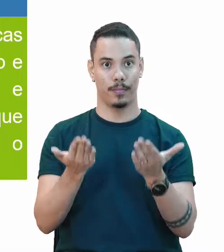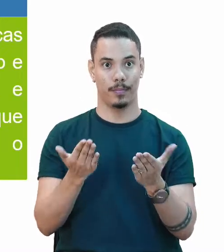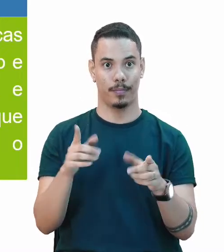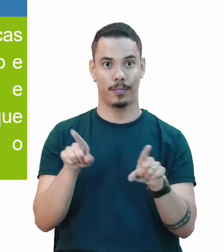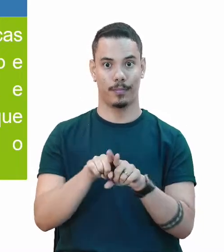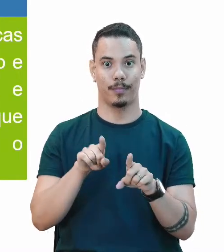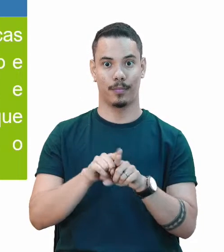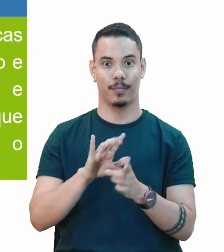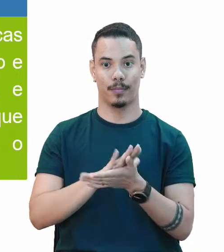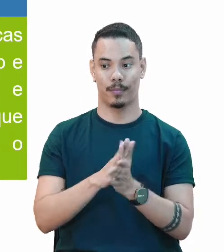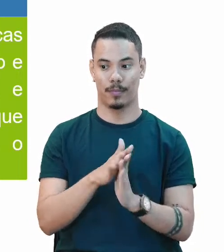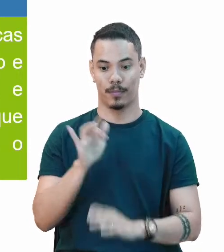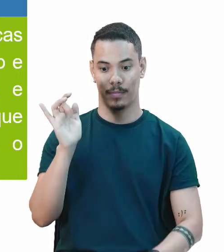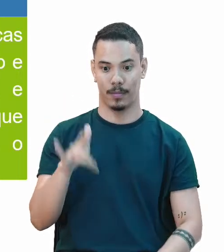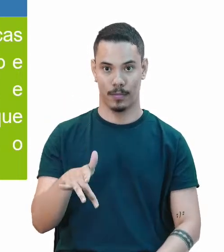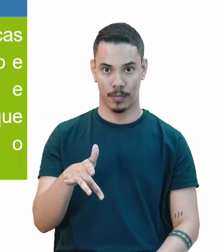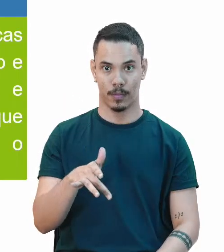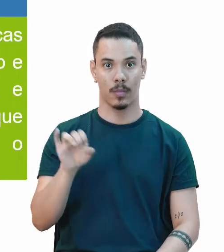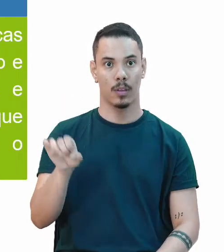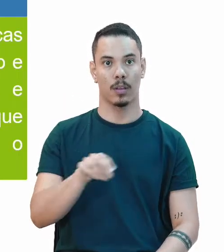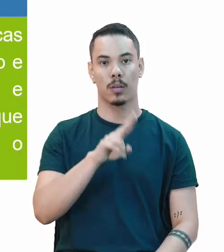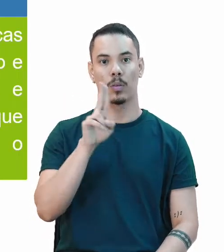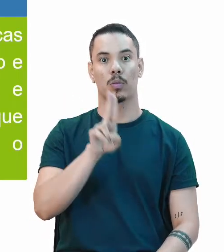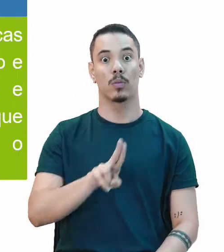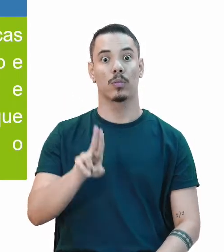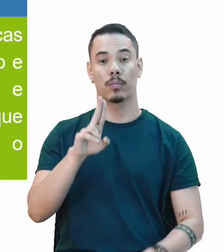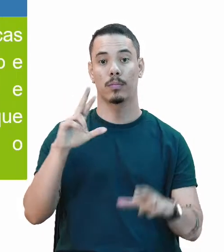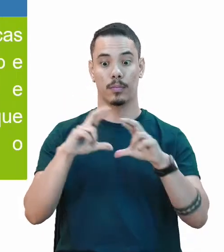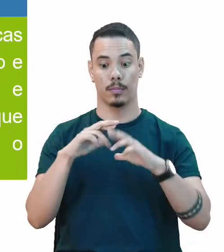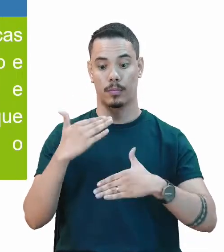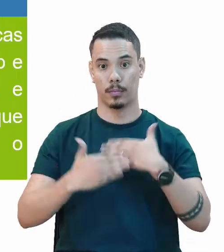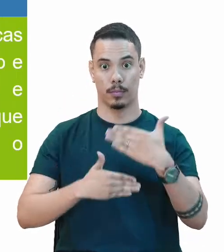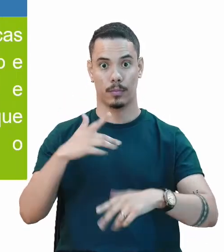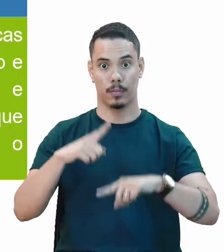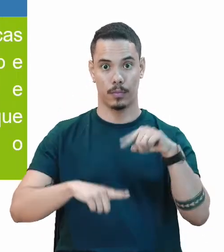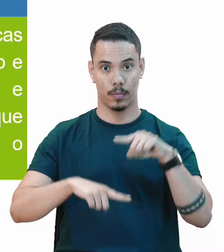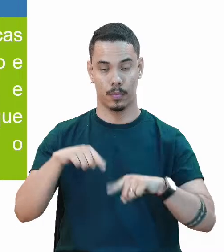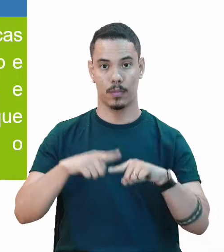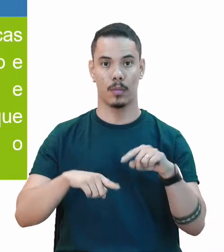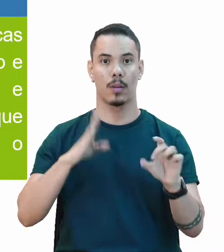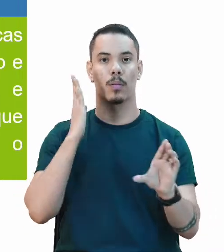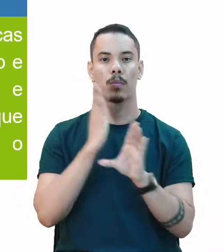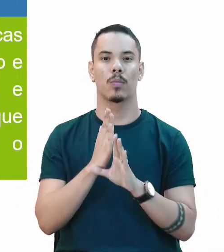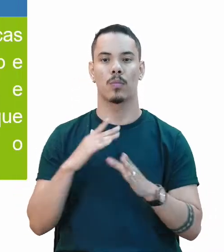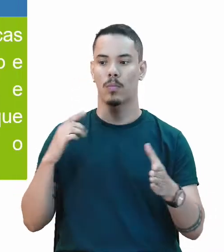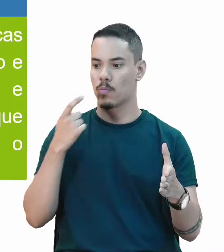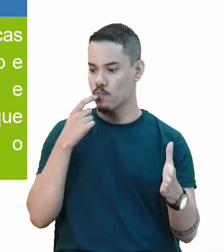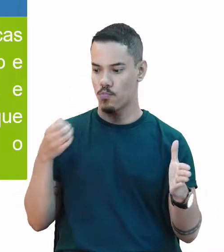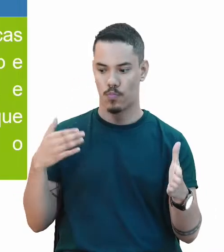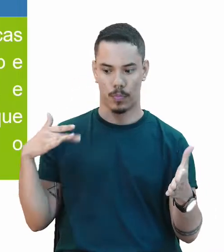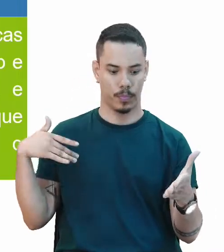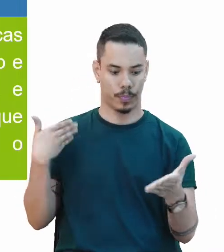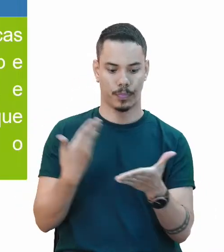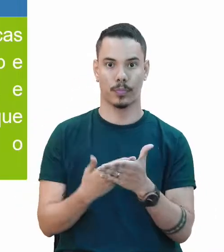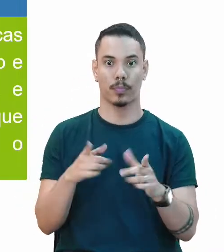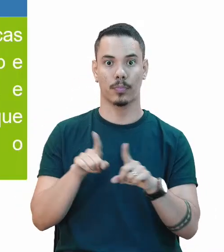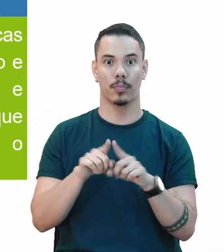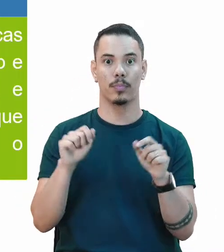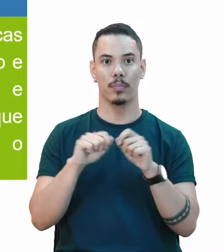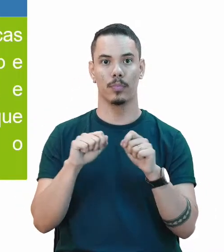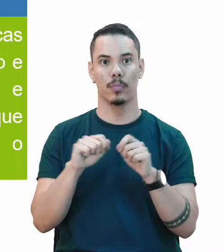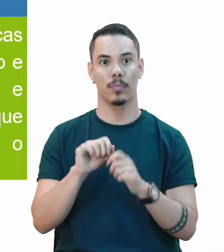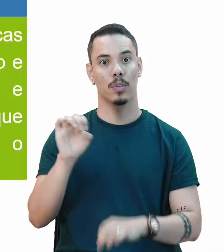descartes, o reuso e reciclagem de resíduos na contemporaneidade e elaborar